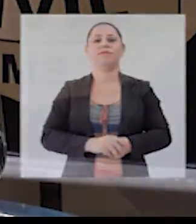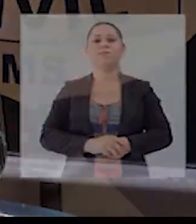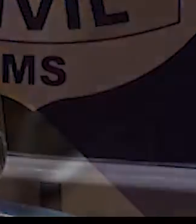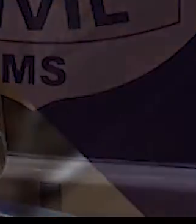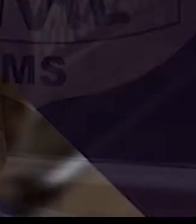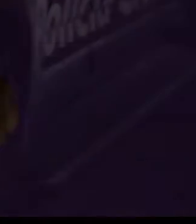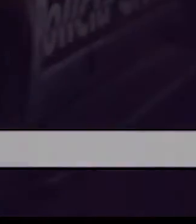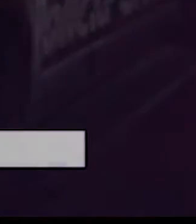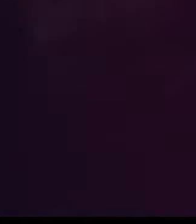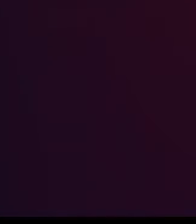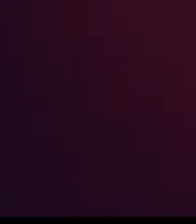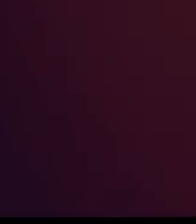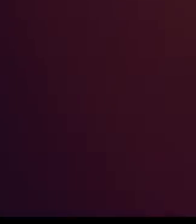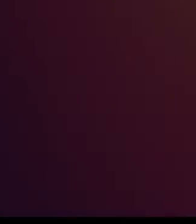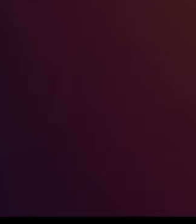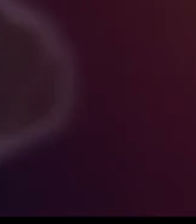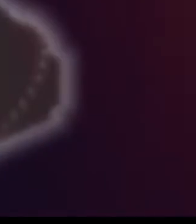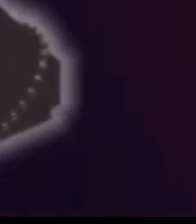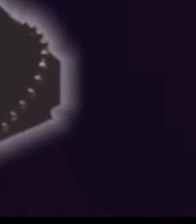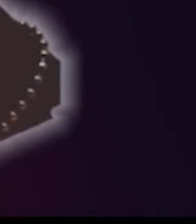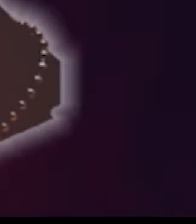daí.